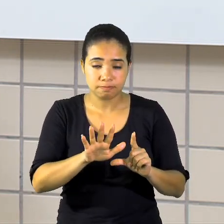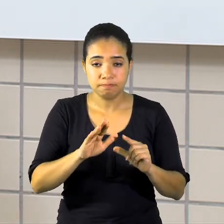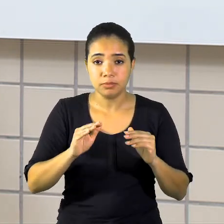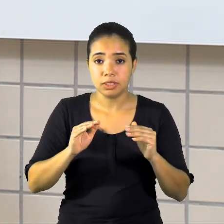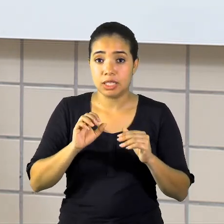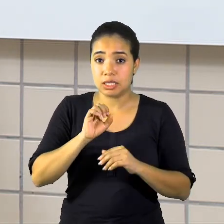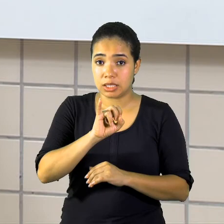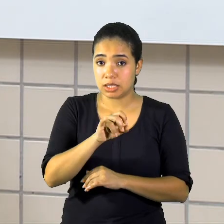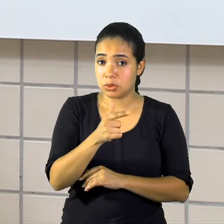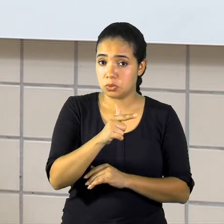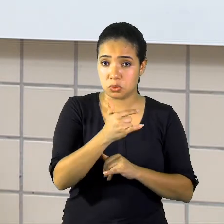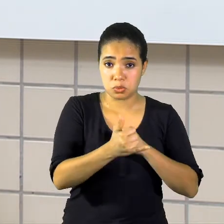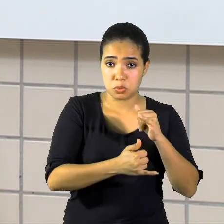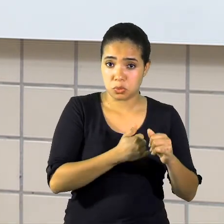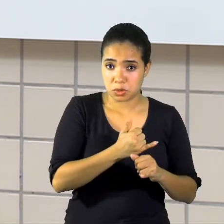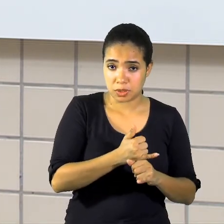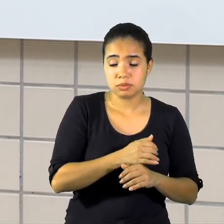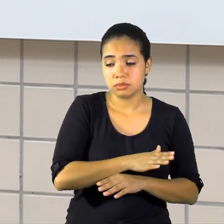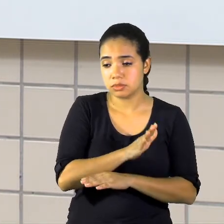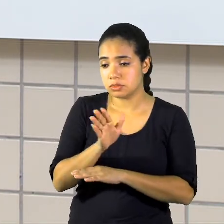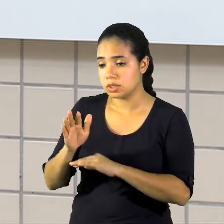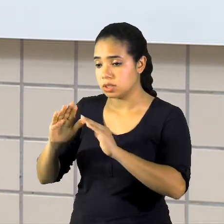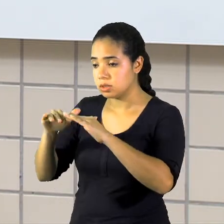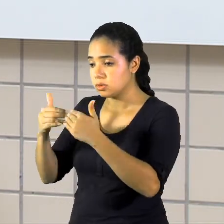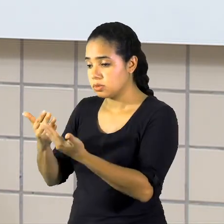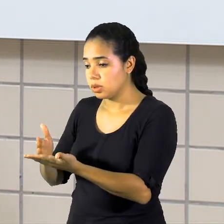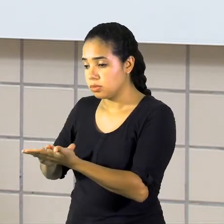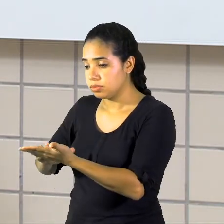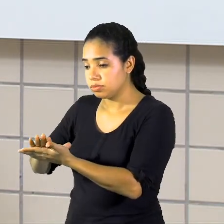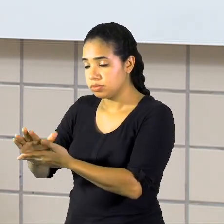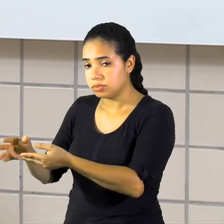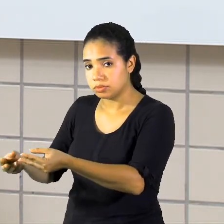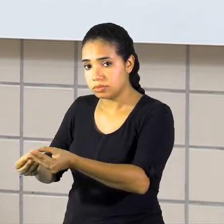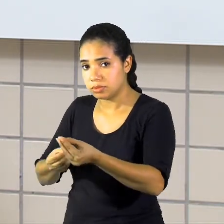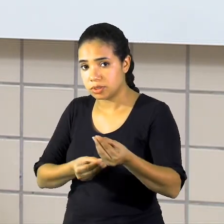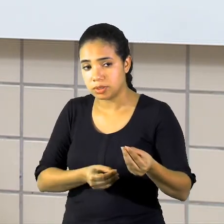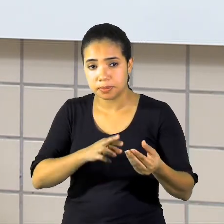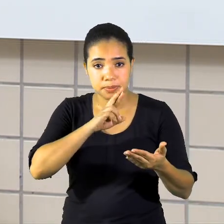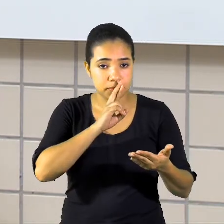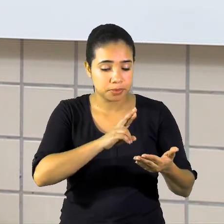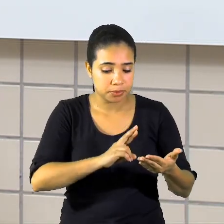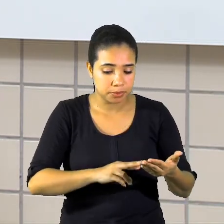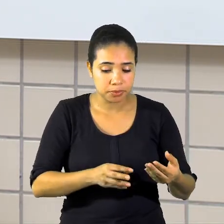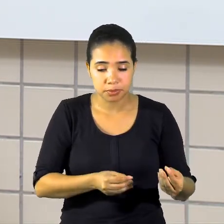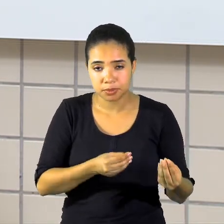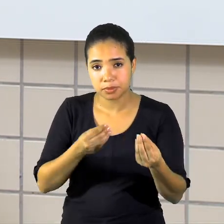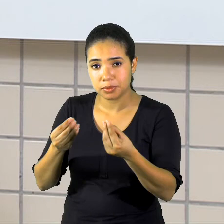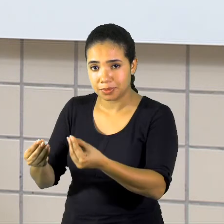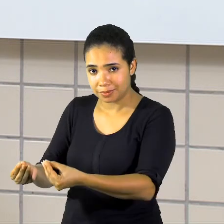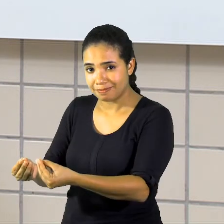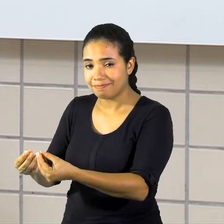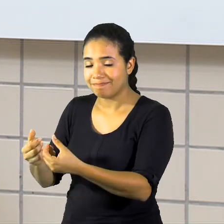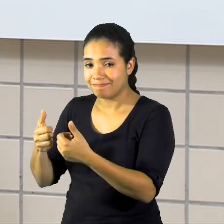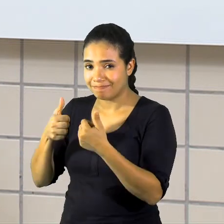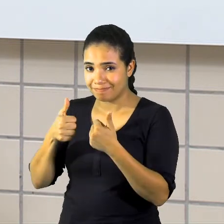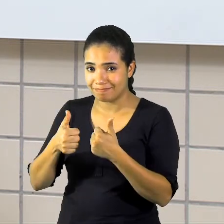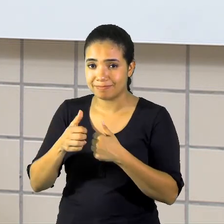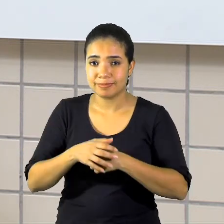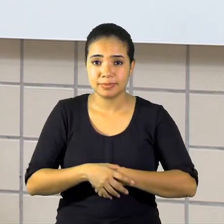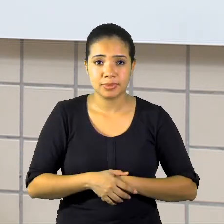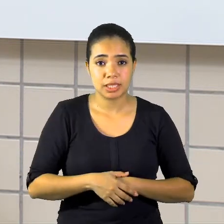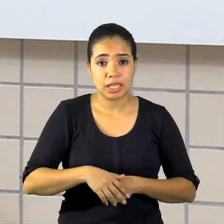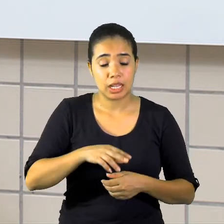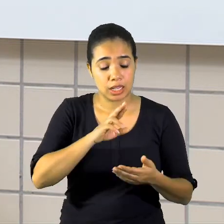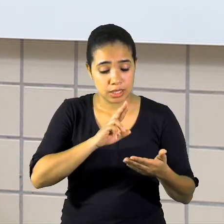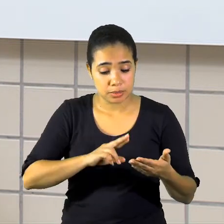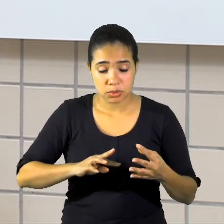não tenha internet, vá até a sua escola, busque a atividade, responda e devolva respondido. Lembre-se de